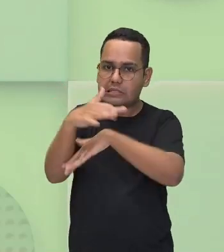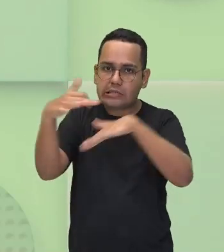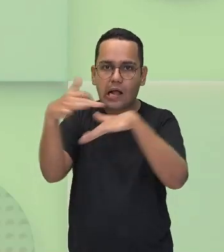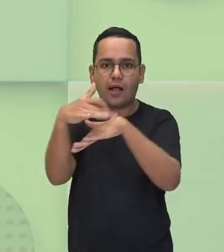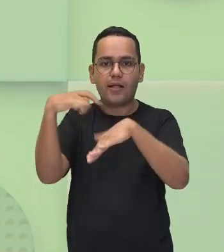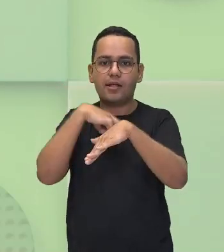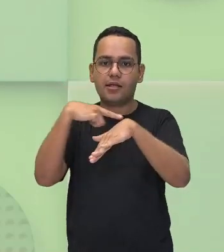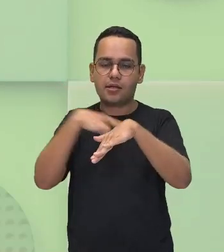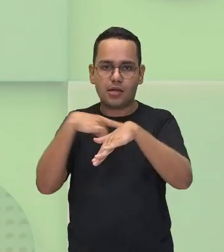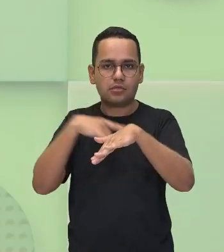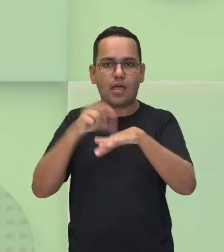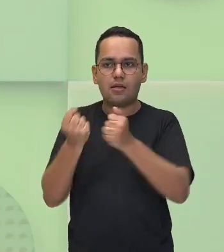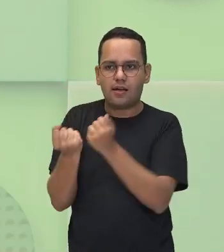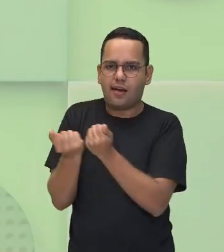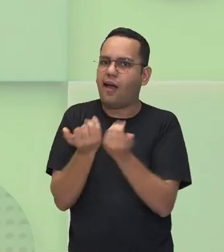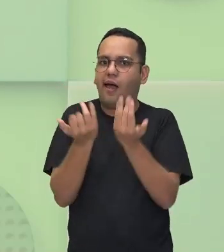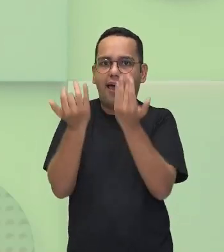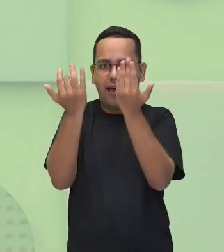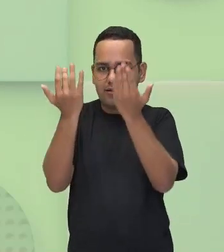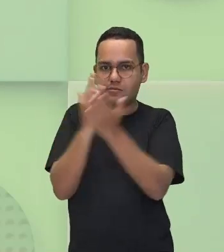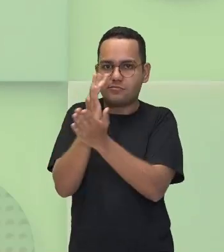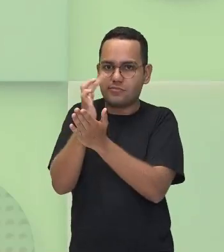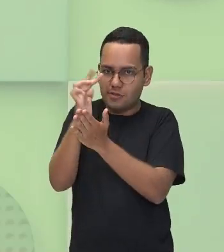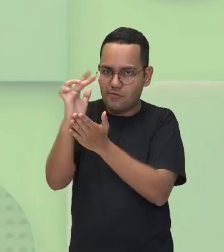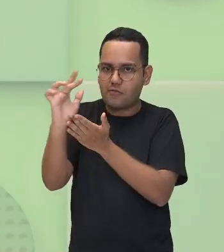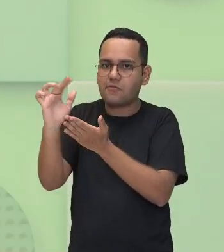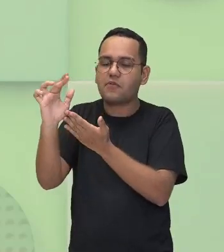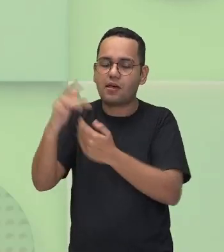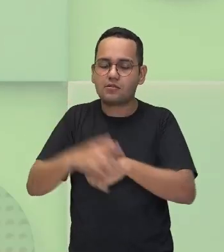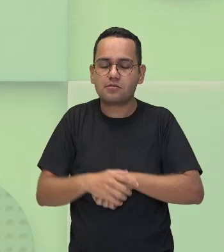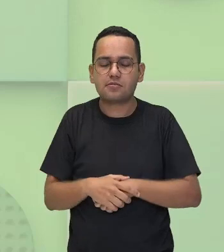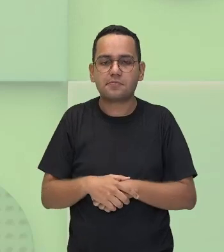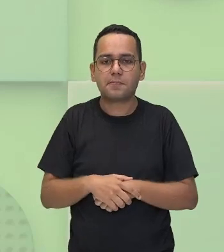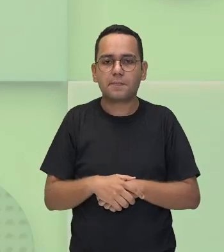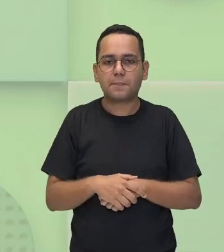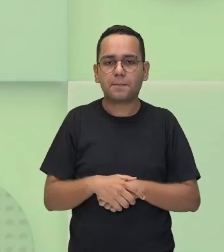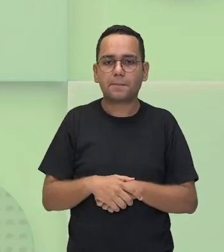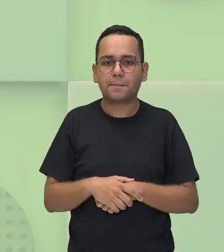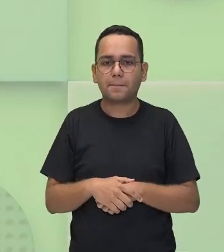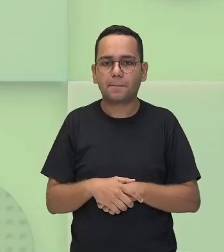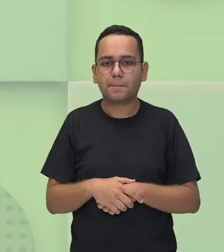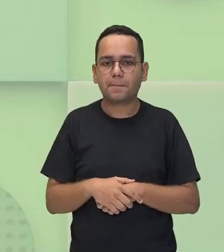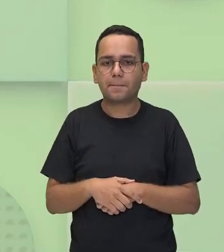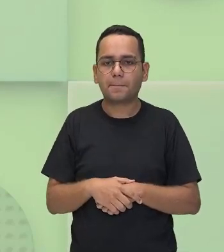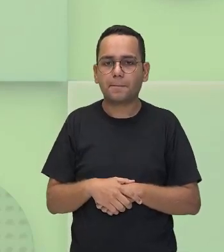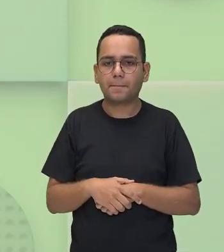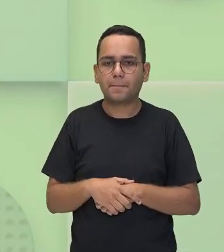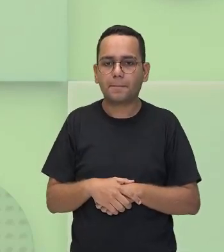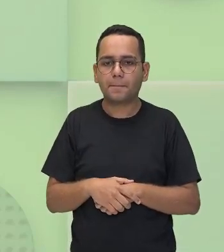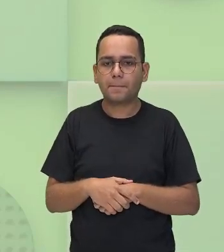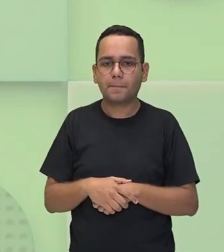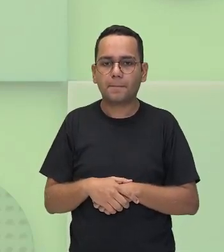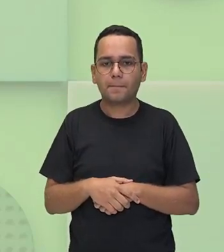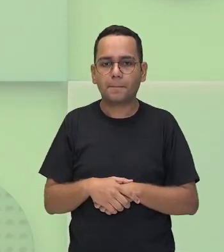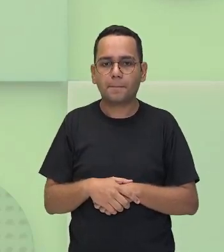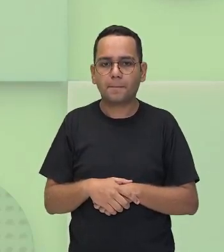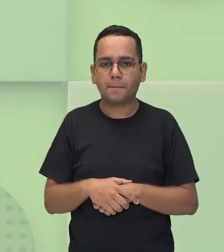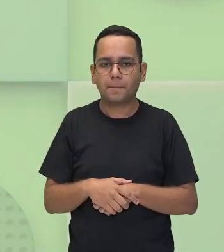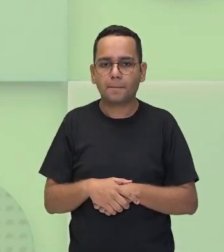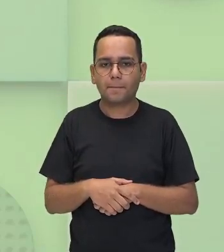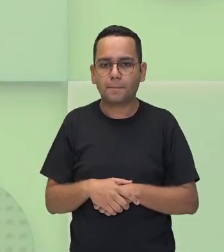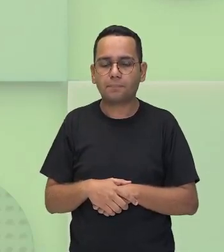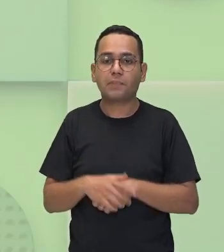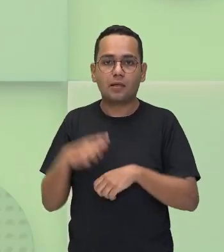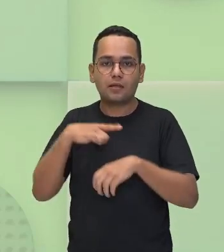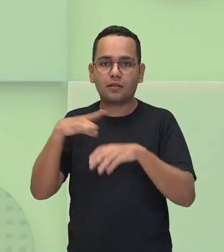muita emissão de poluentes atmosféricos e que esses poluentes atmosféricos ali em suspensão,